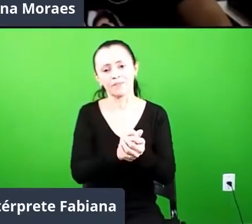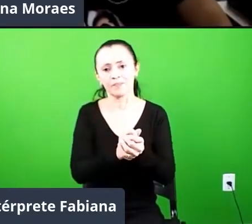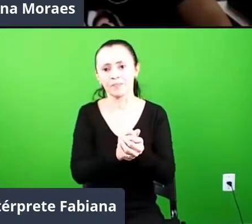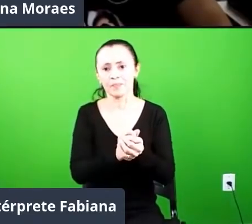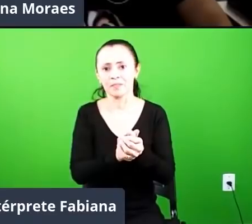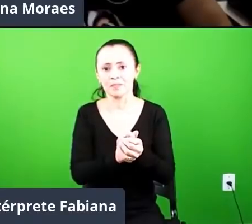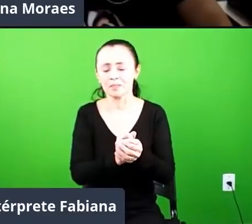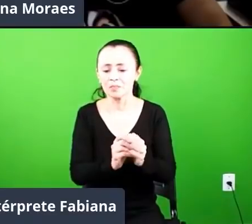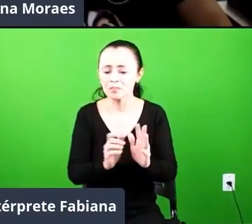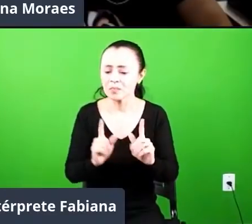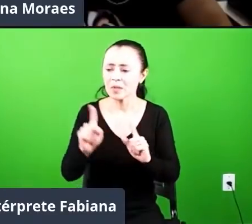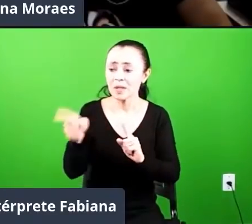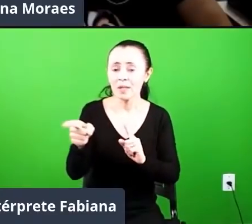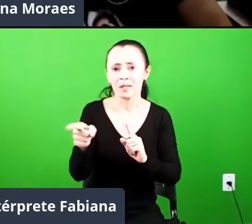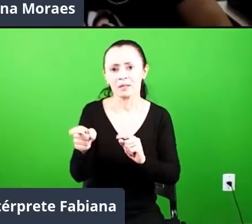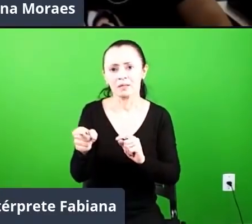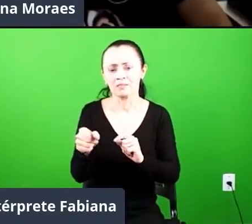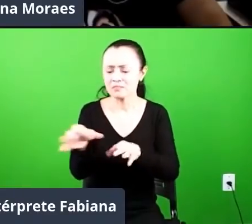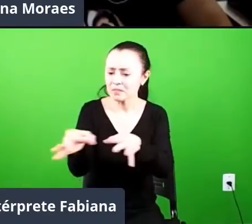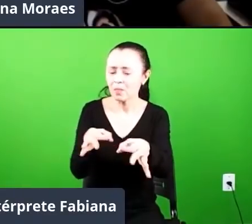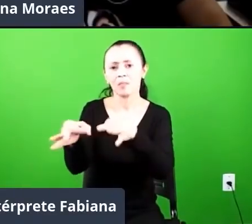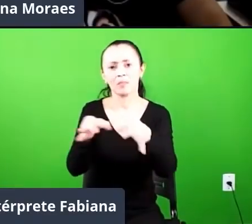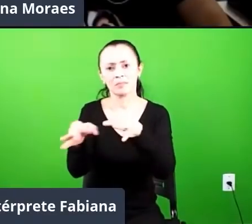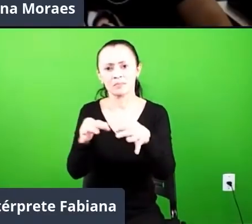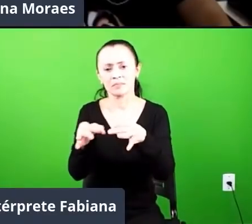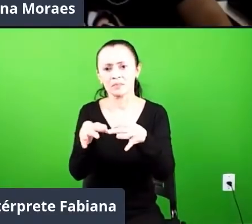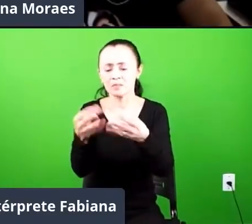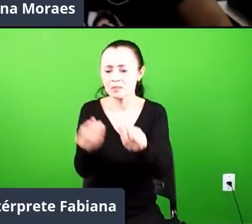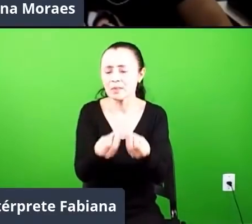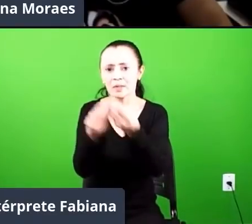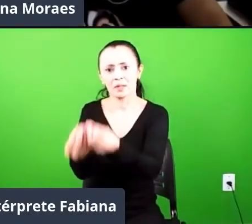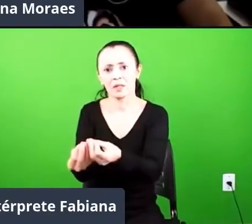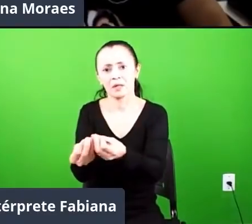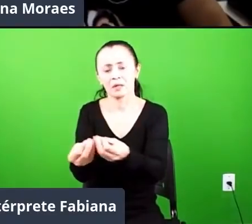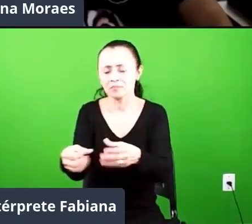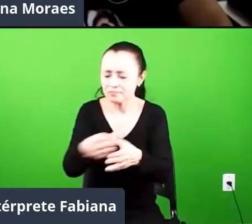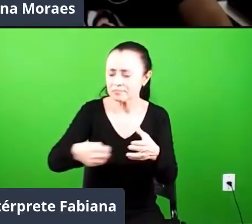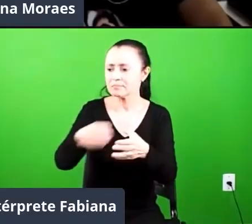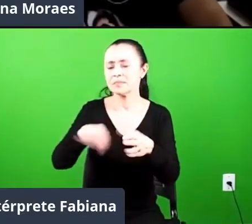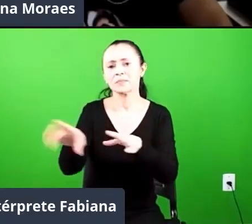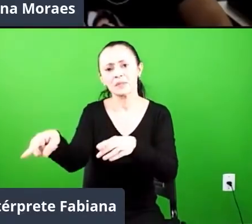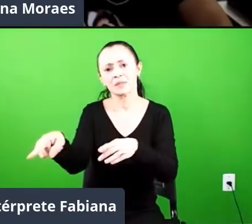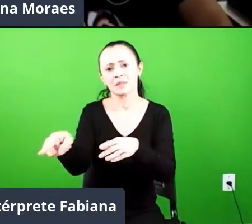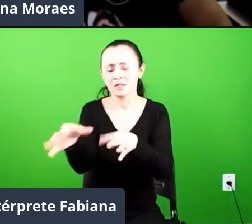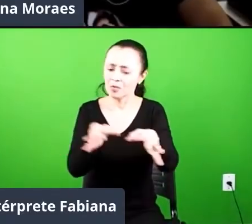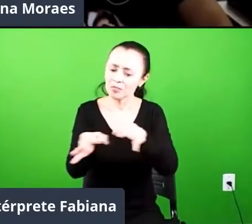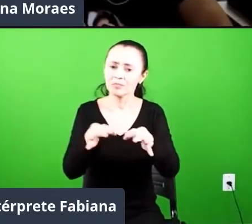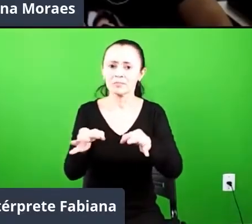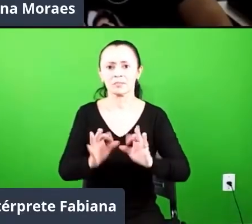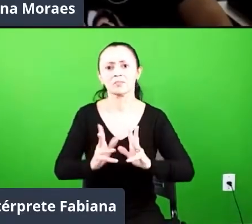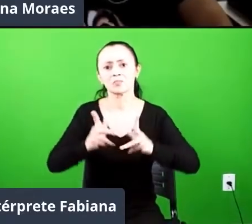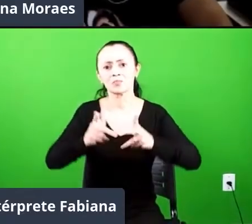mão desse empreendedor, né, que muitos chamam de empreendedor, porque ele está assumindo todo o